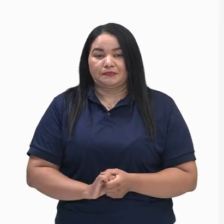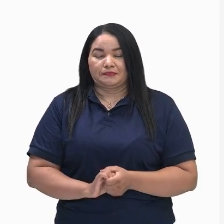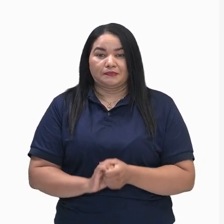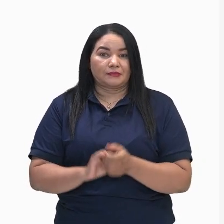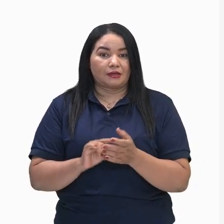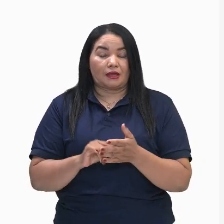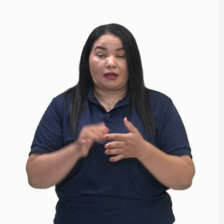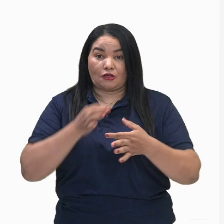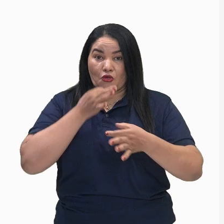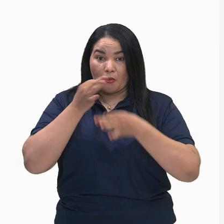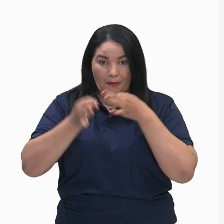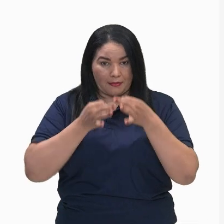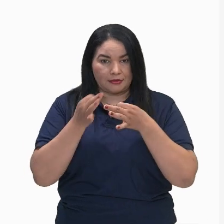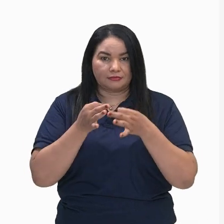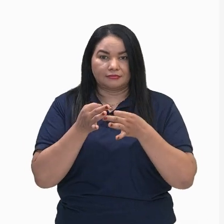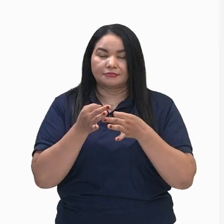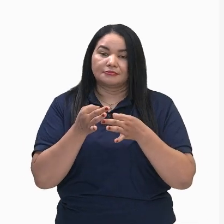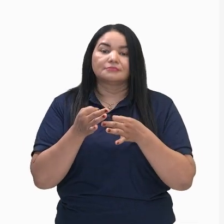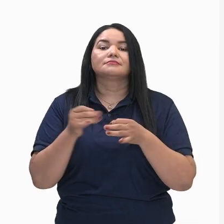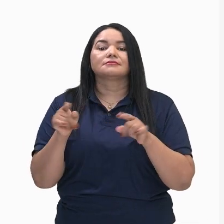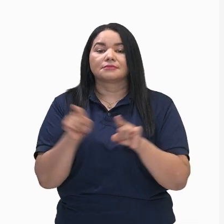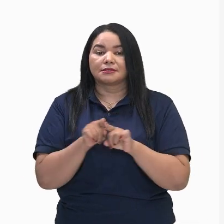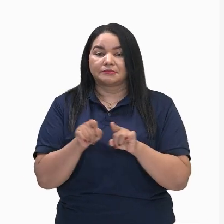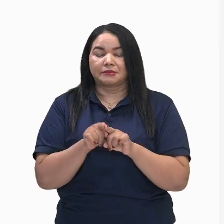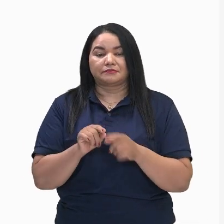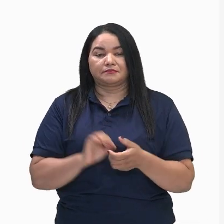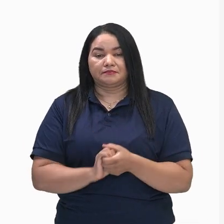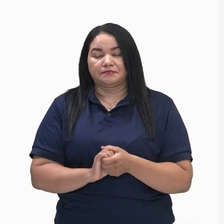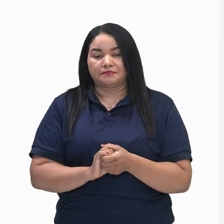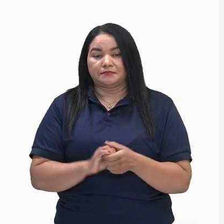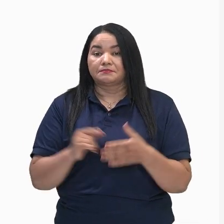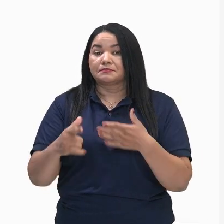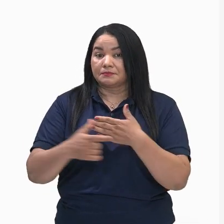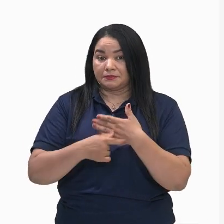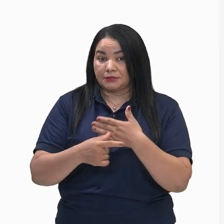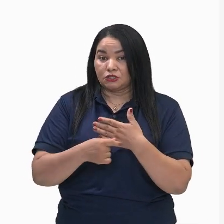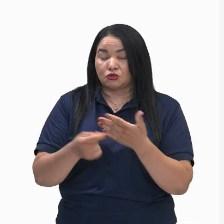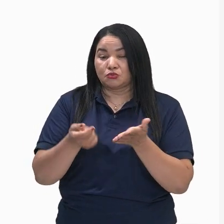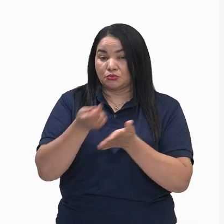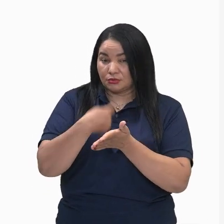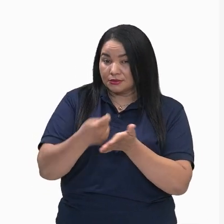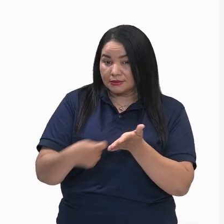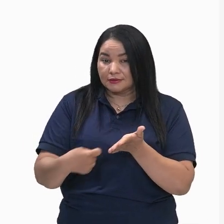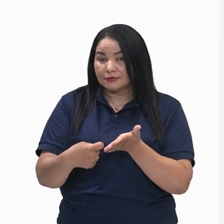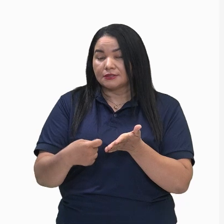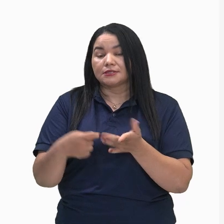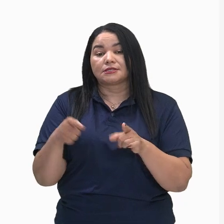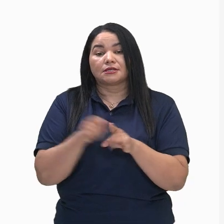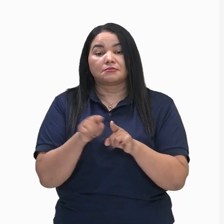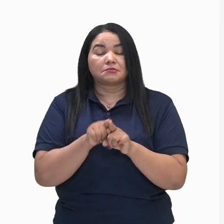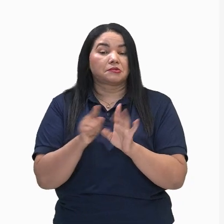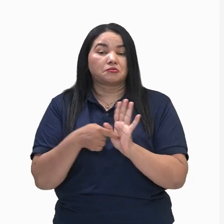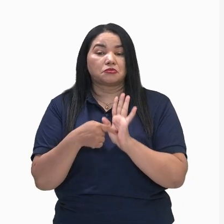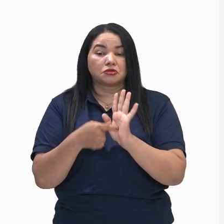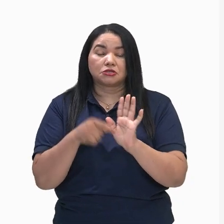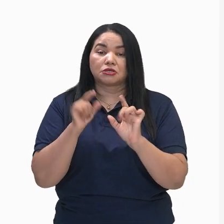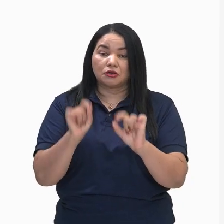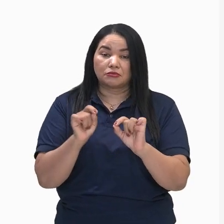ponto de vista. A pessoa que escreveu, as pessoas que escreveram, né, diz que é uma forma